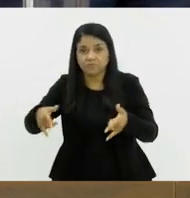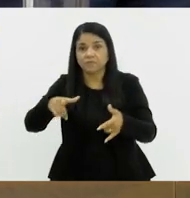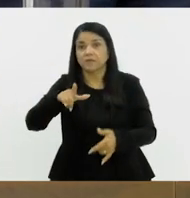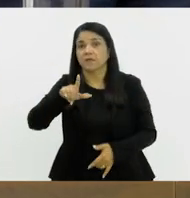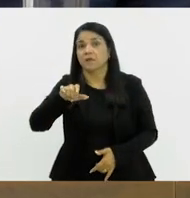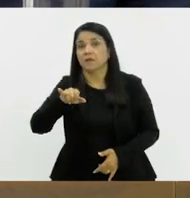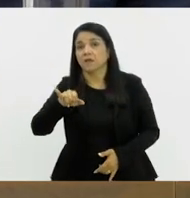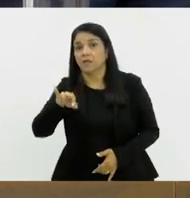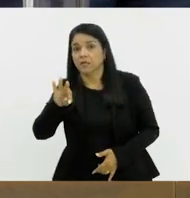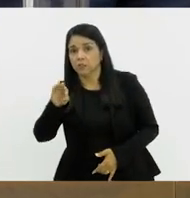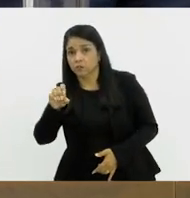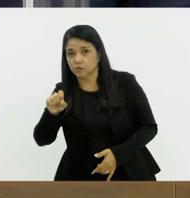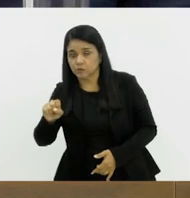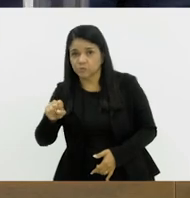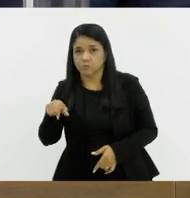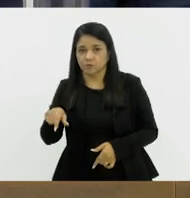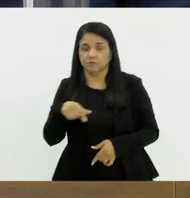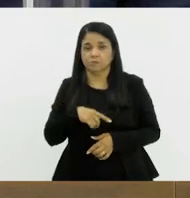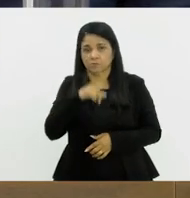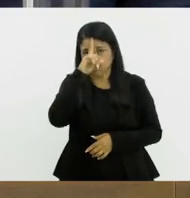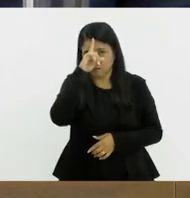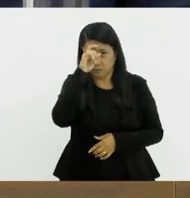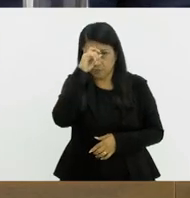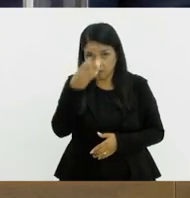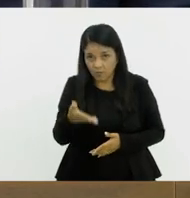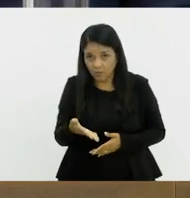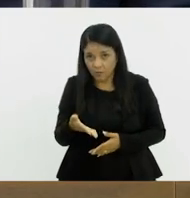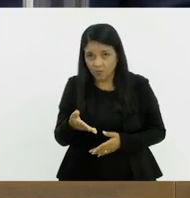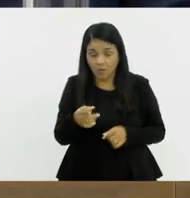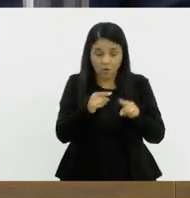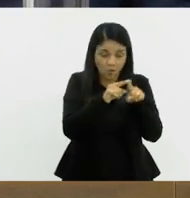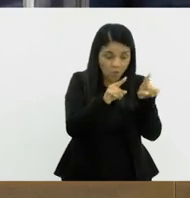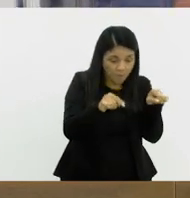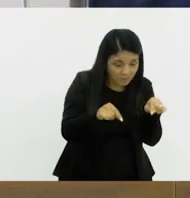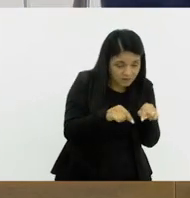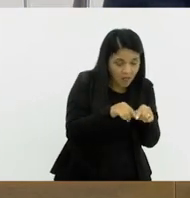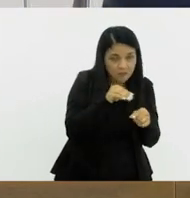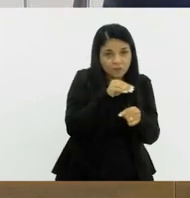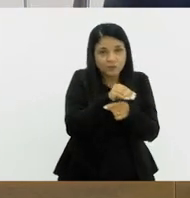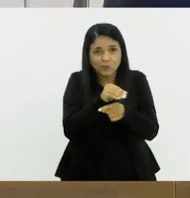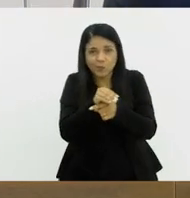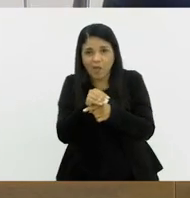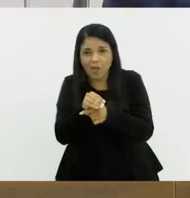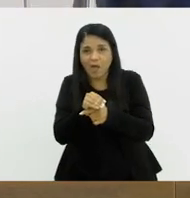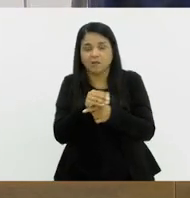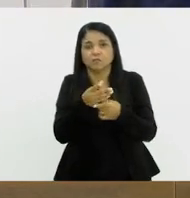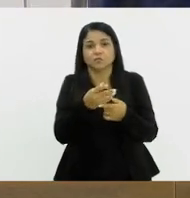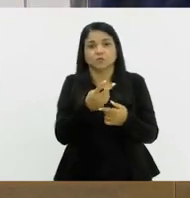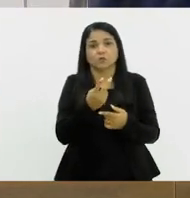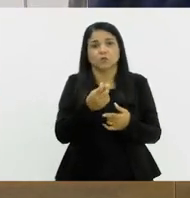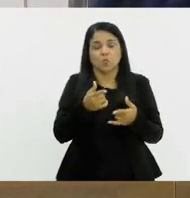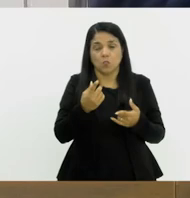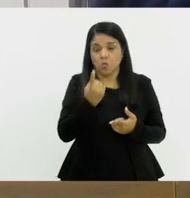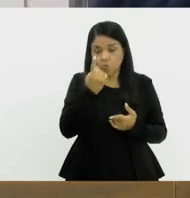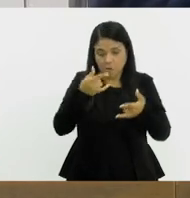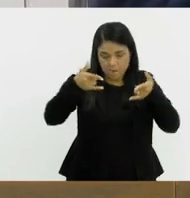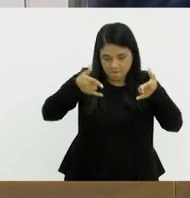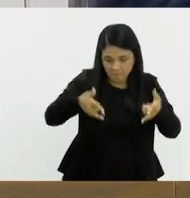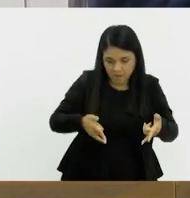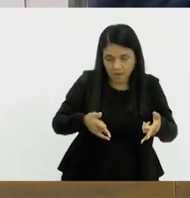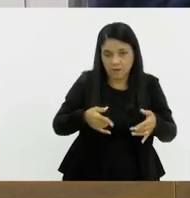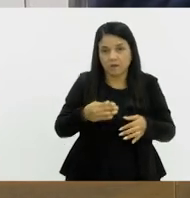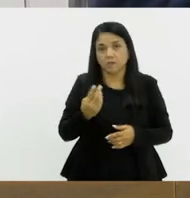hospitalares de internação. É, como é que uma sala de cuidados, com uma maca, duas cadeiras de hidratação e uma cama,